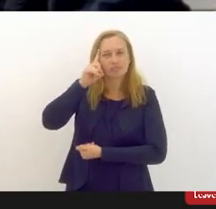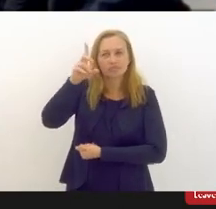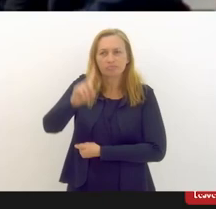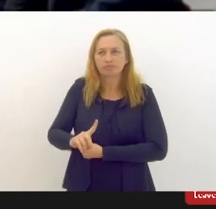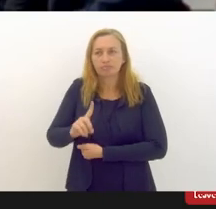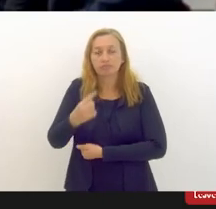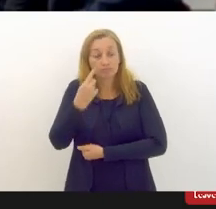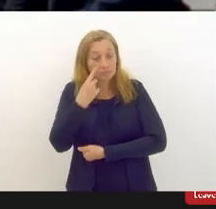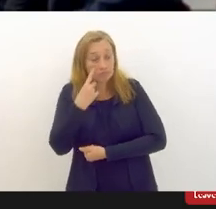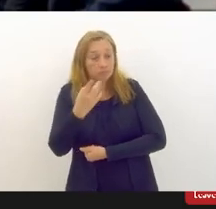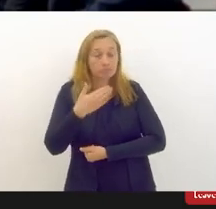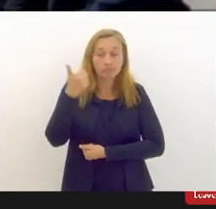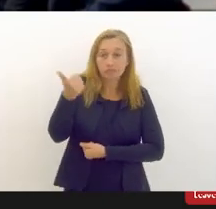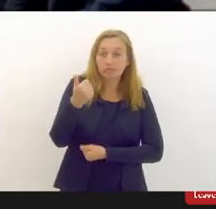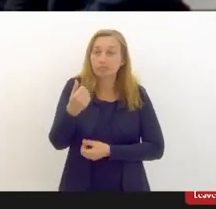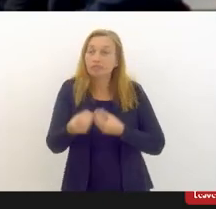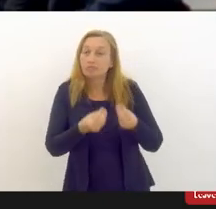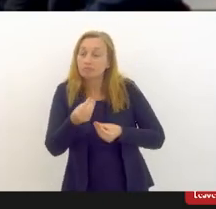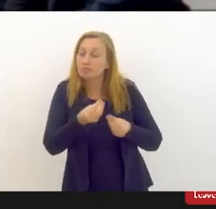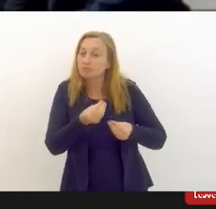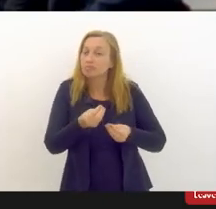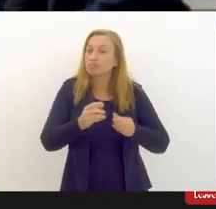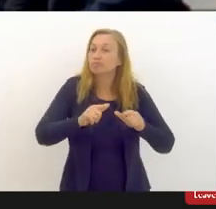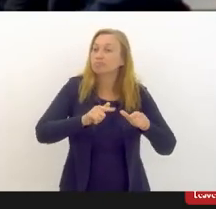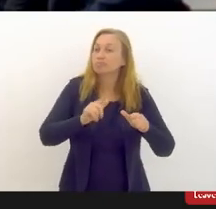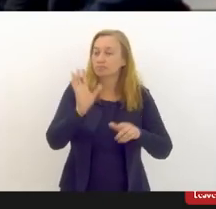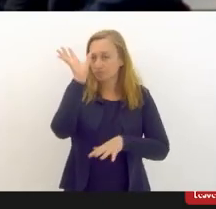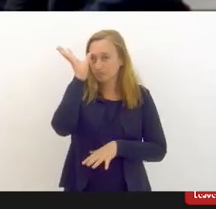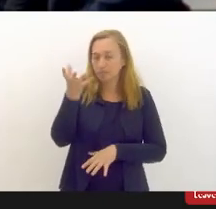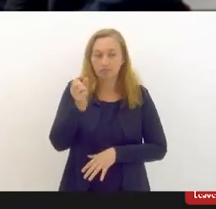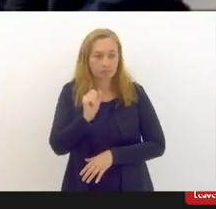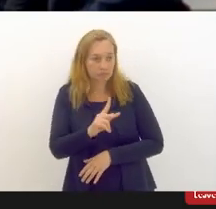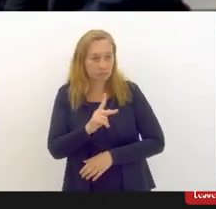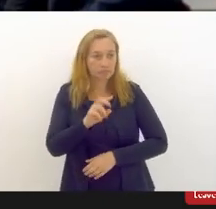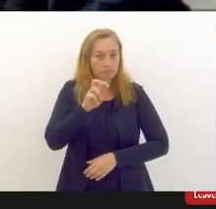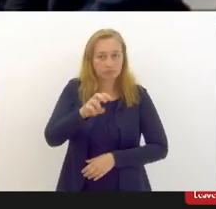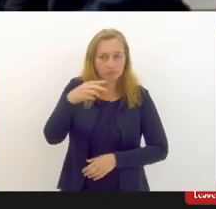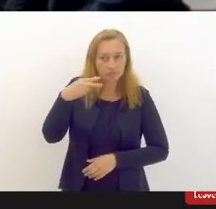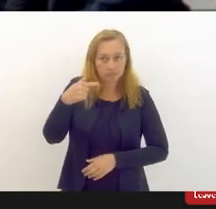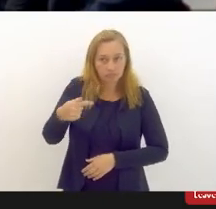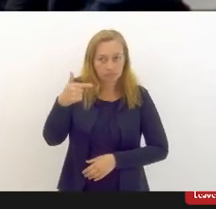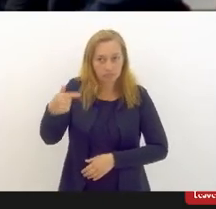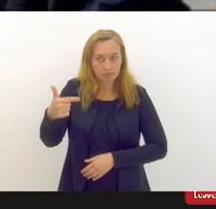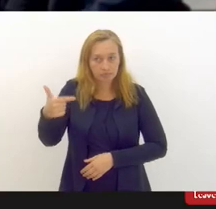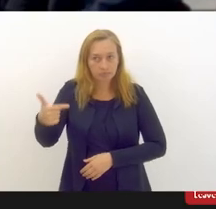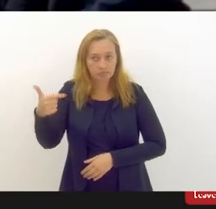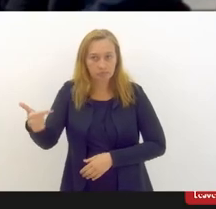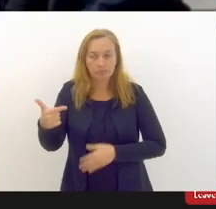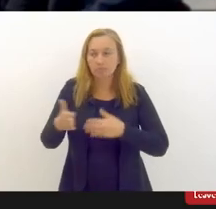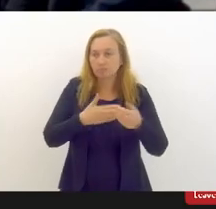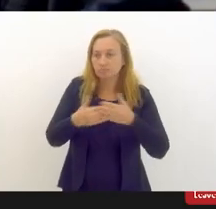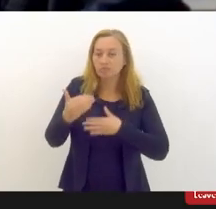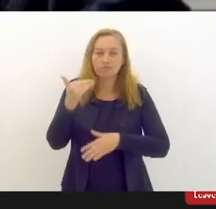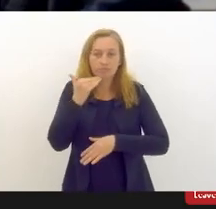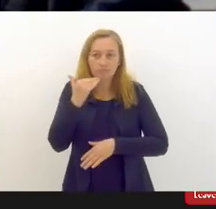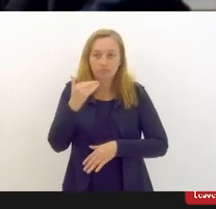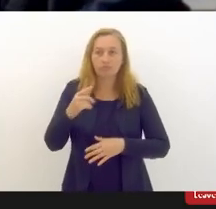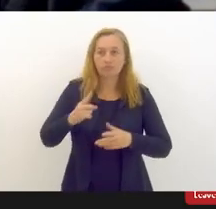da descentralização da 5722. Bom, qualquer falha, a gente vai tentando